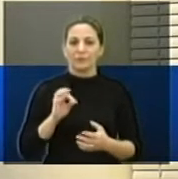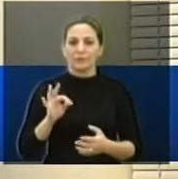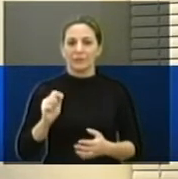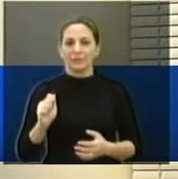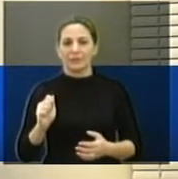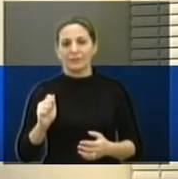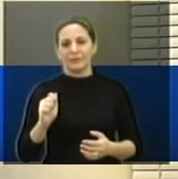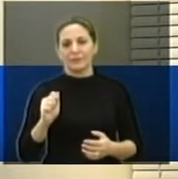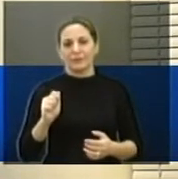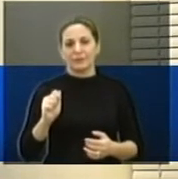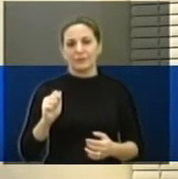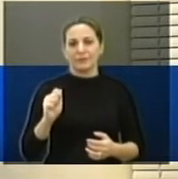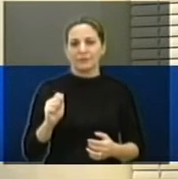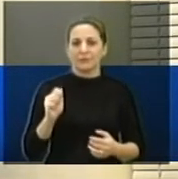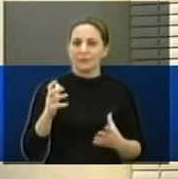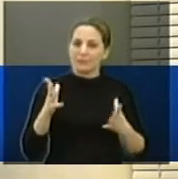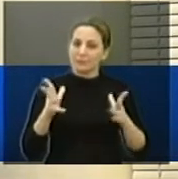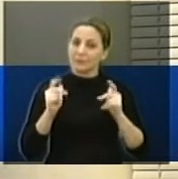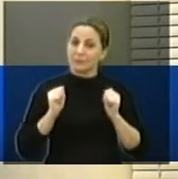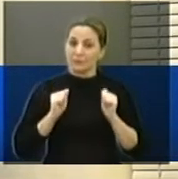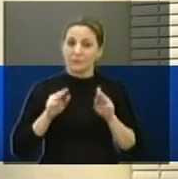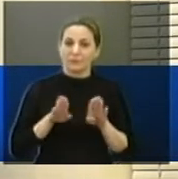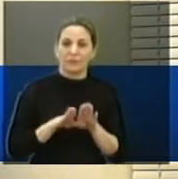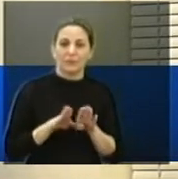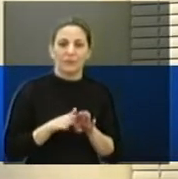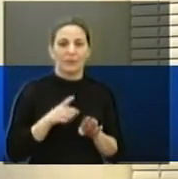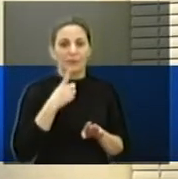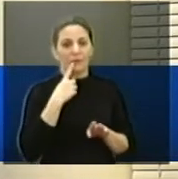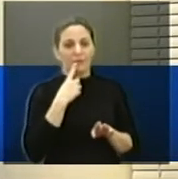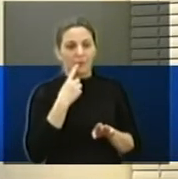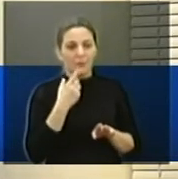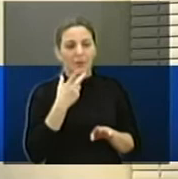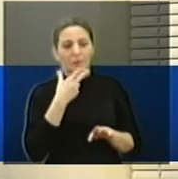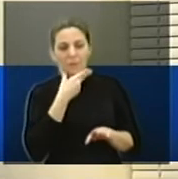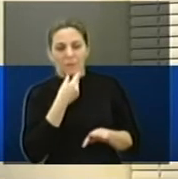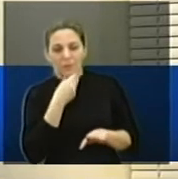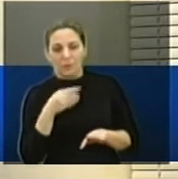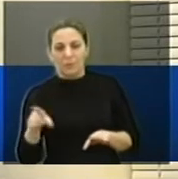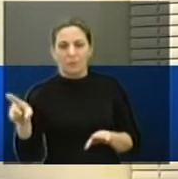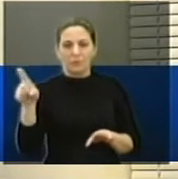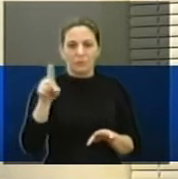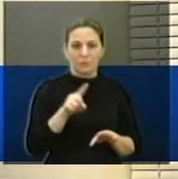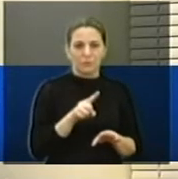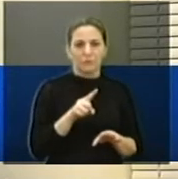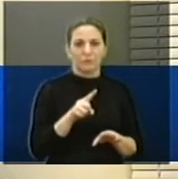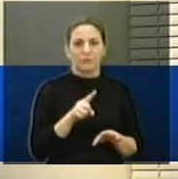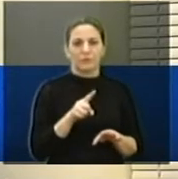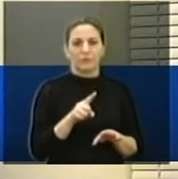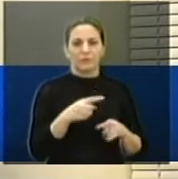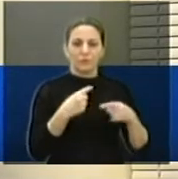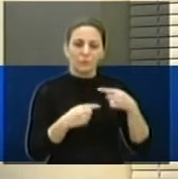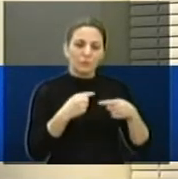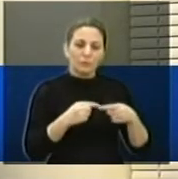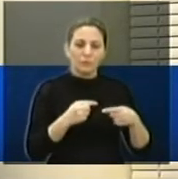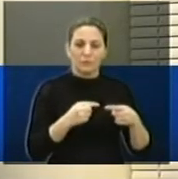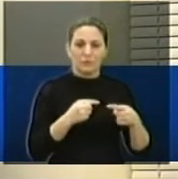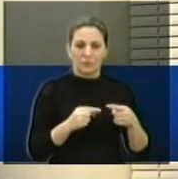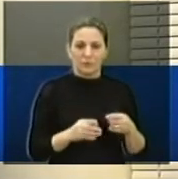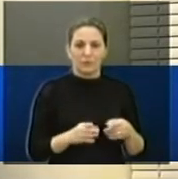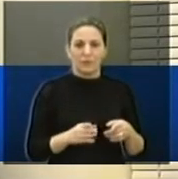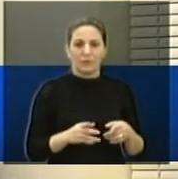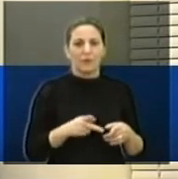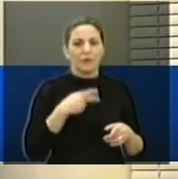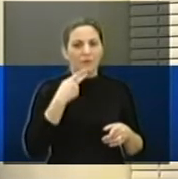dizer aqui também acho que o vermelho trouxe informações importantes aqui para esse para esse debate mas vou ser